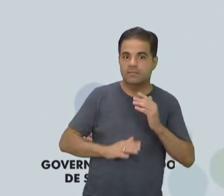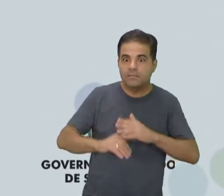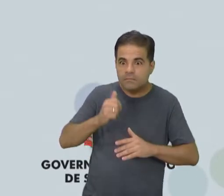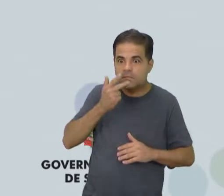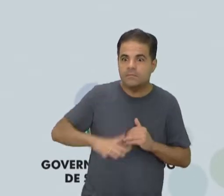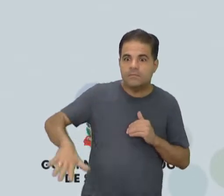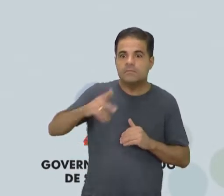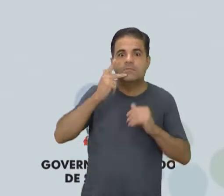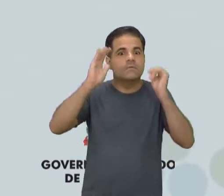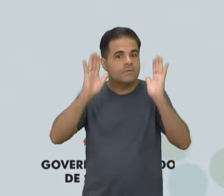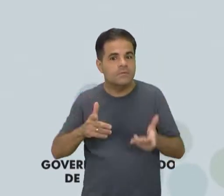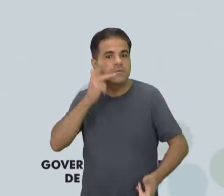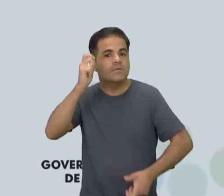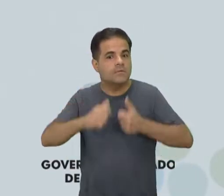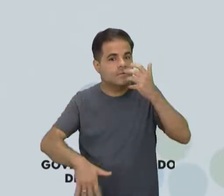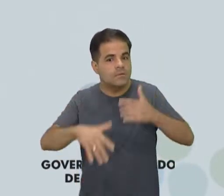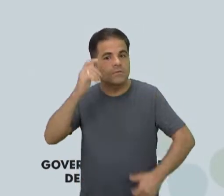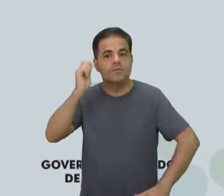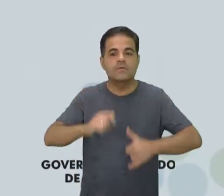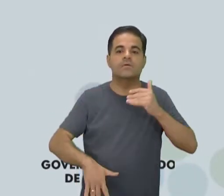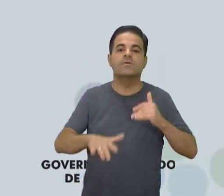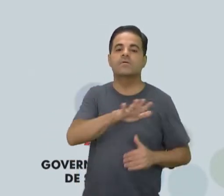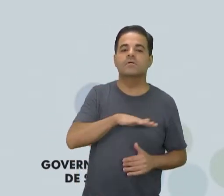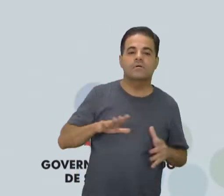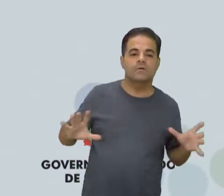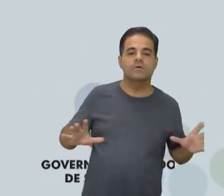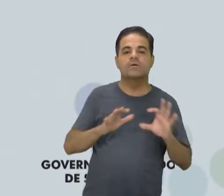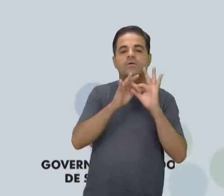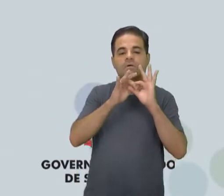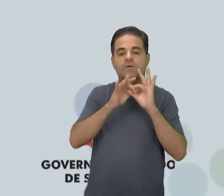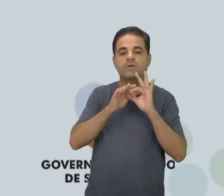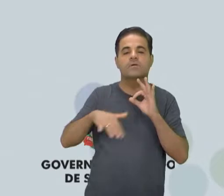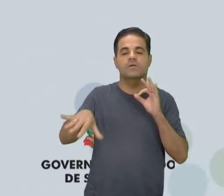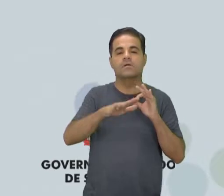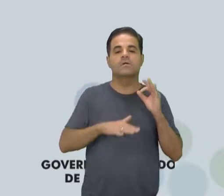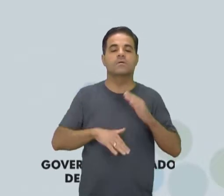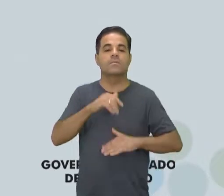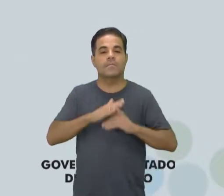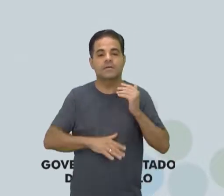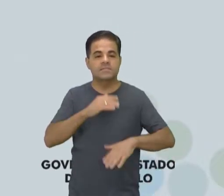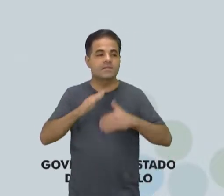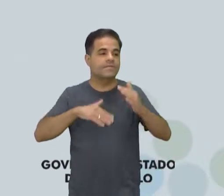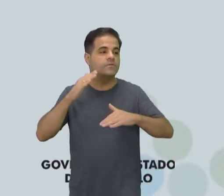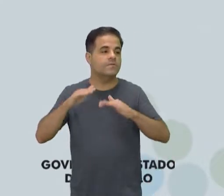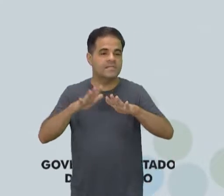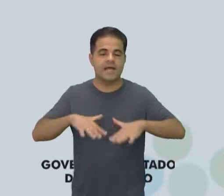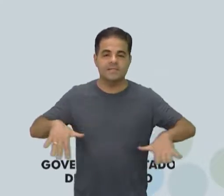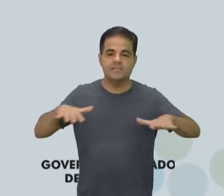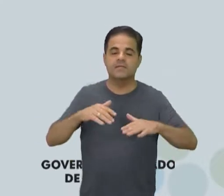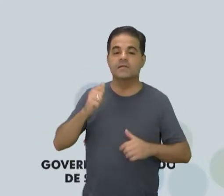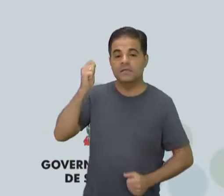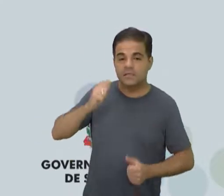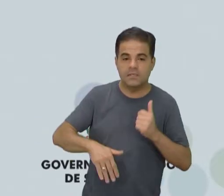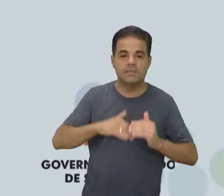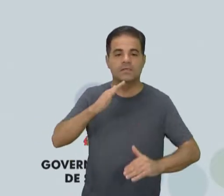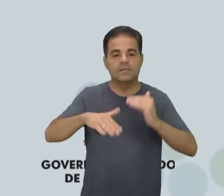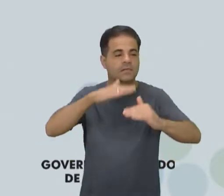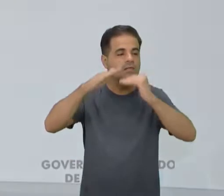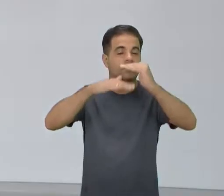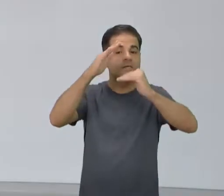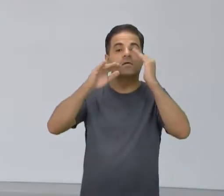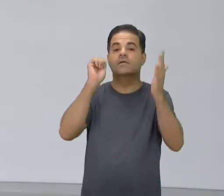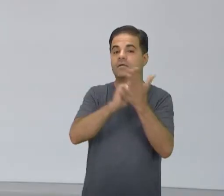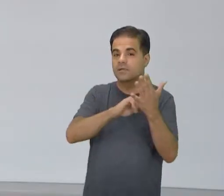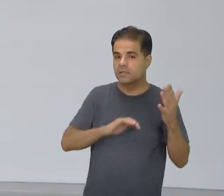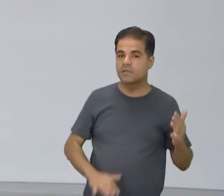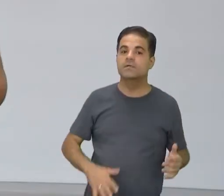como já foi falado, é a Conexão Empreendedora. Nós estamos na parte do desenvolvimento, a parte 1 do desenvolvimento da